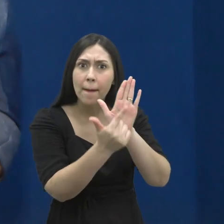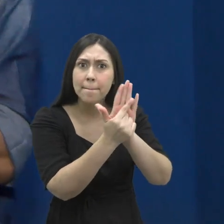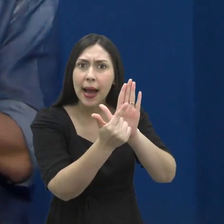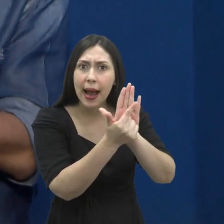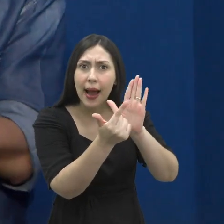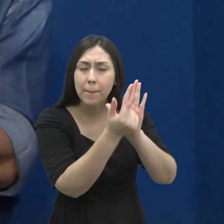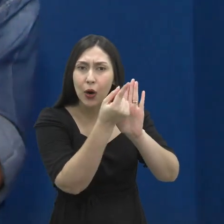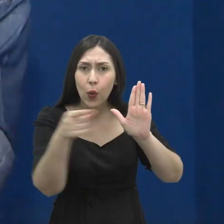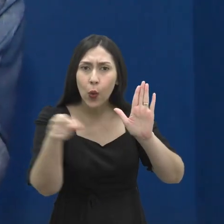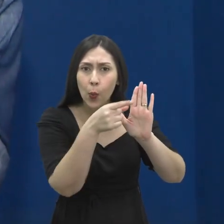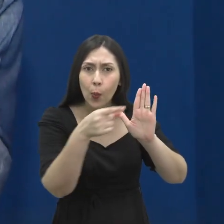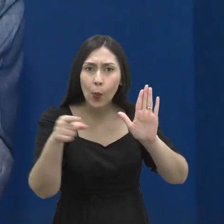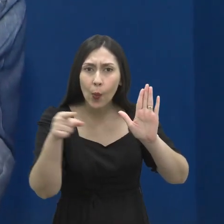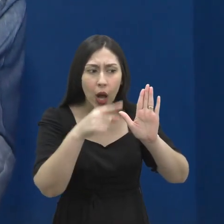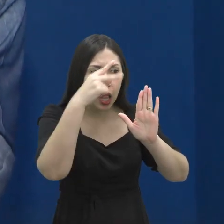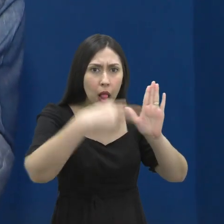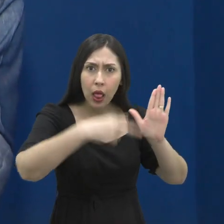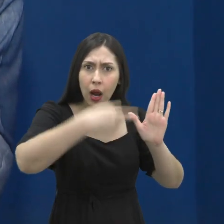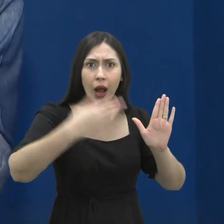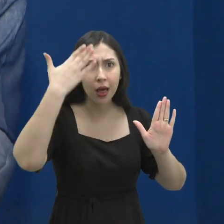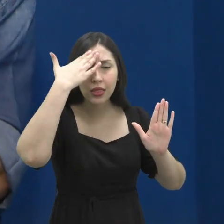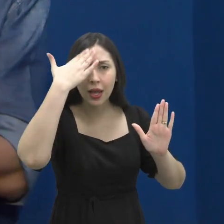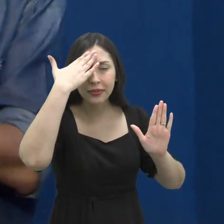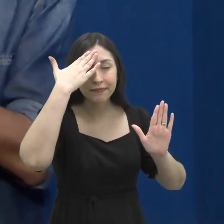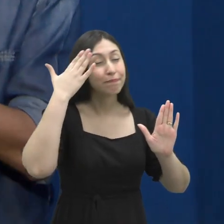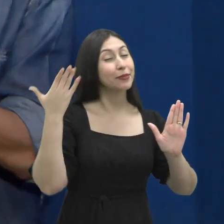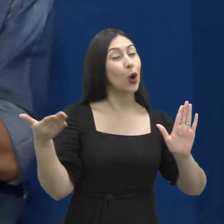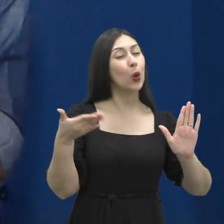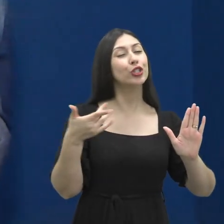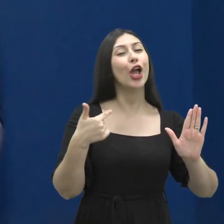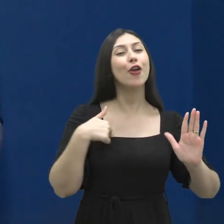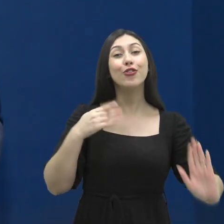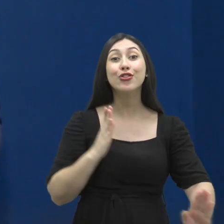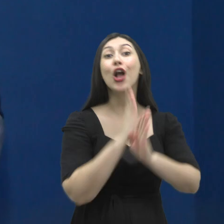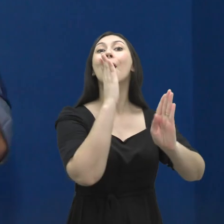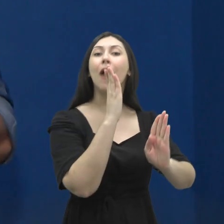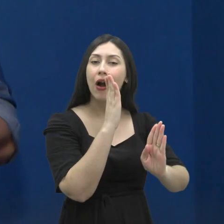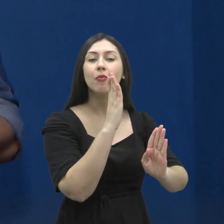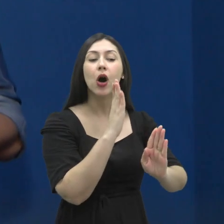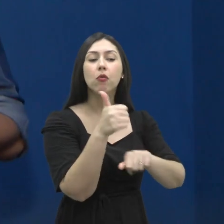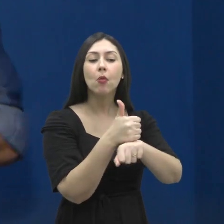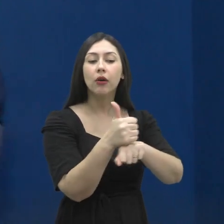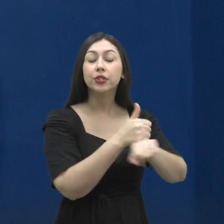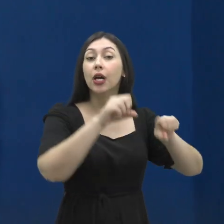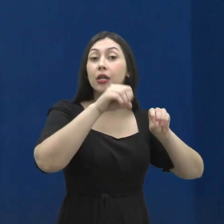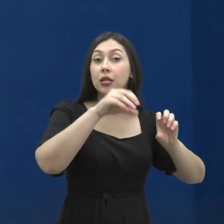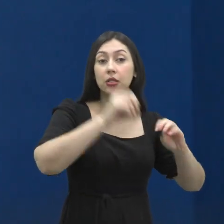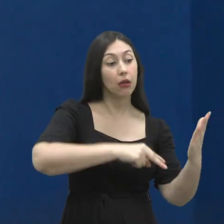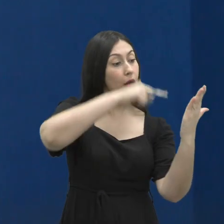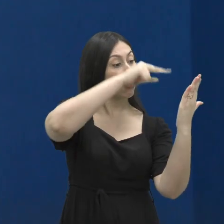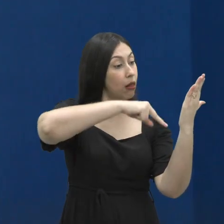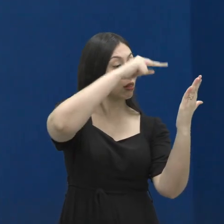ó? É uma partitura. E hoje eu vim descobrir o que faz o profissional que ensina não apenas